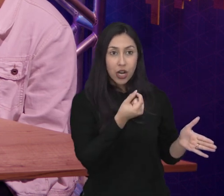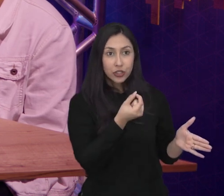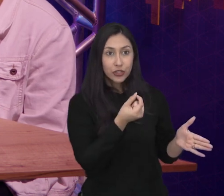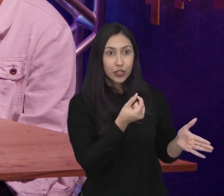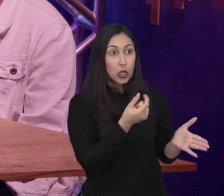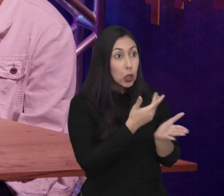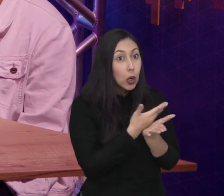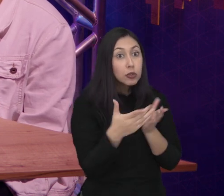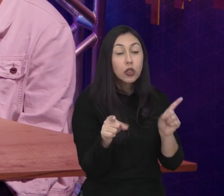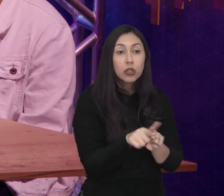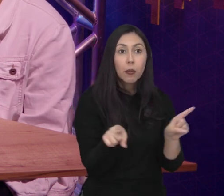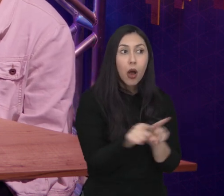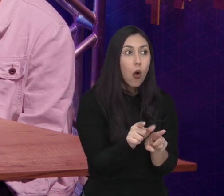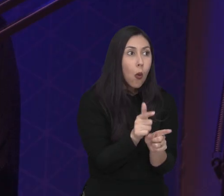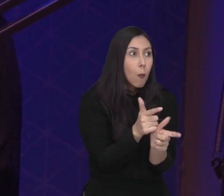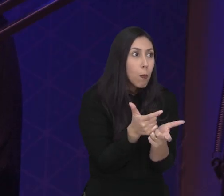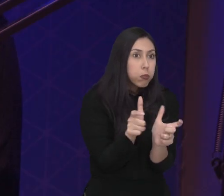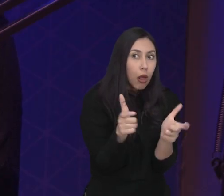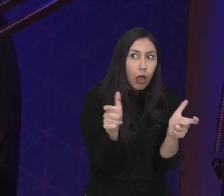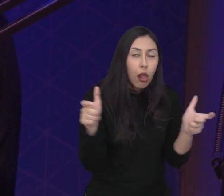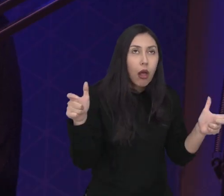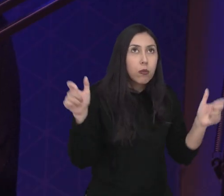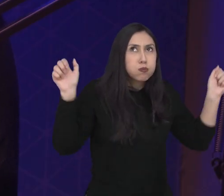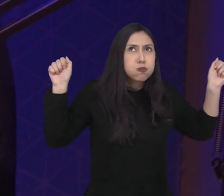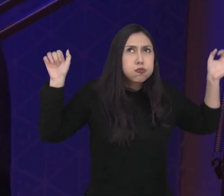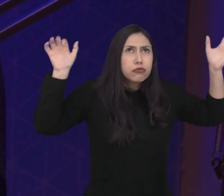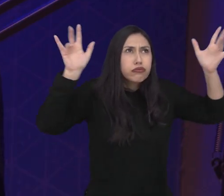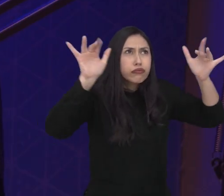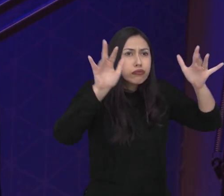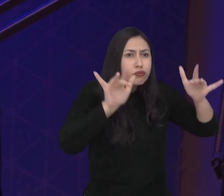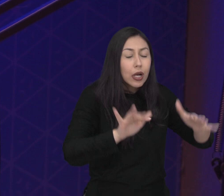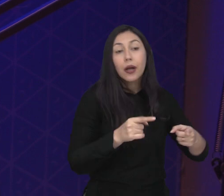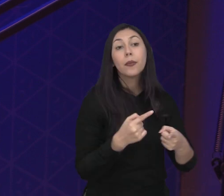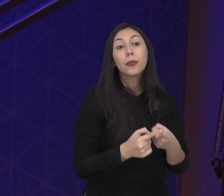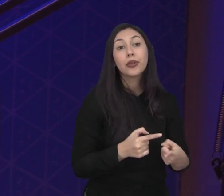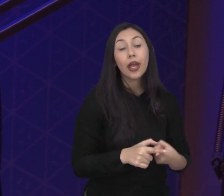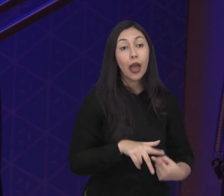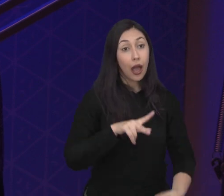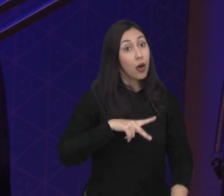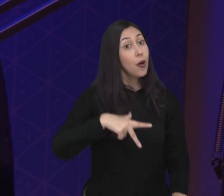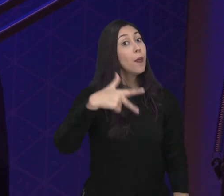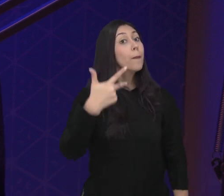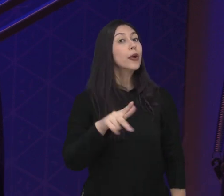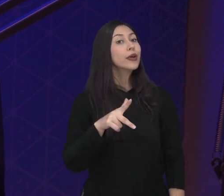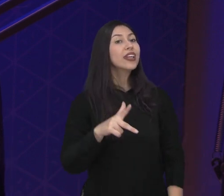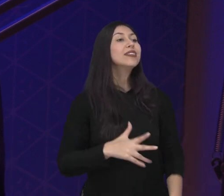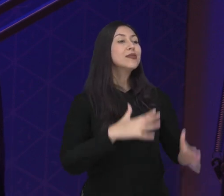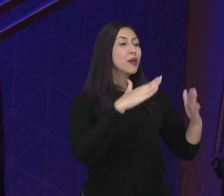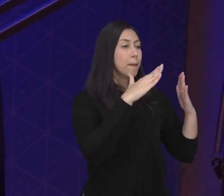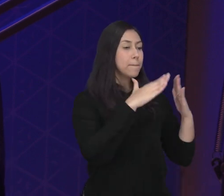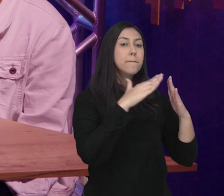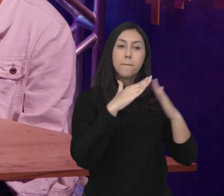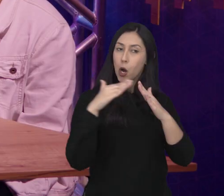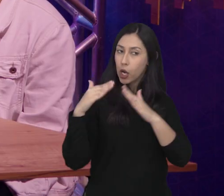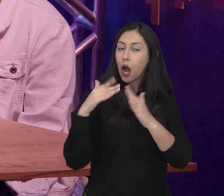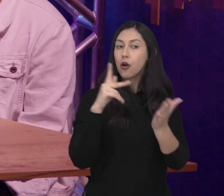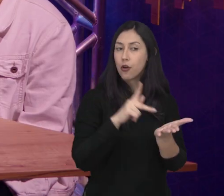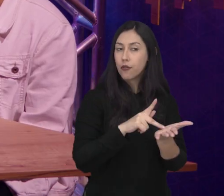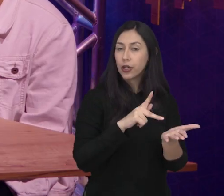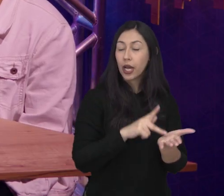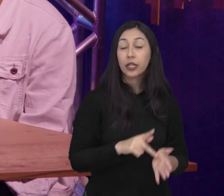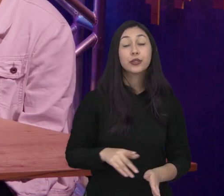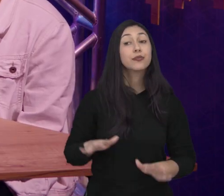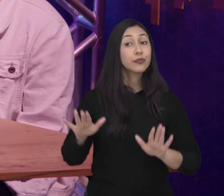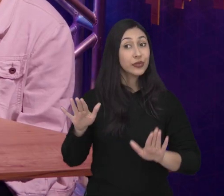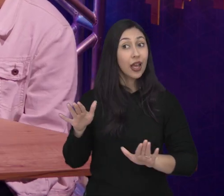um boom migratório de fato, porque daí é quando os portugueses, eles de fato começam a se instalar por aqui, né? E